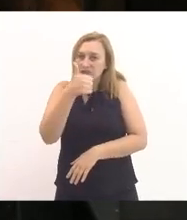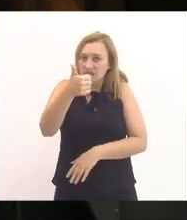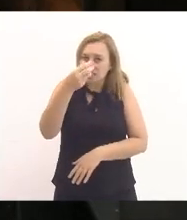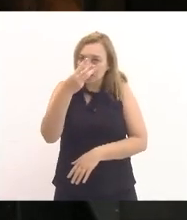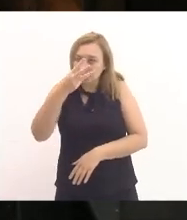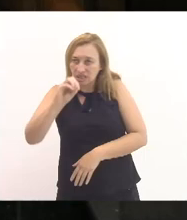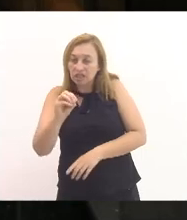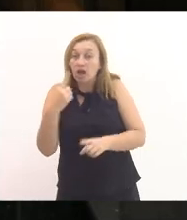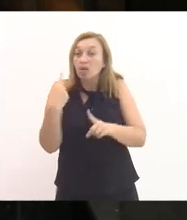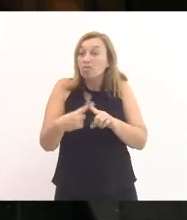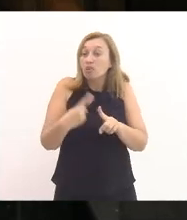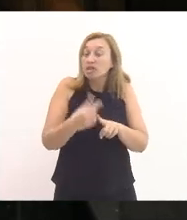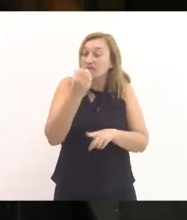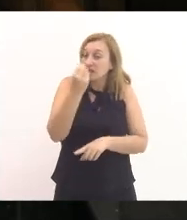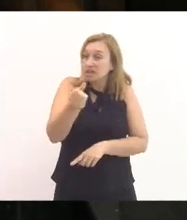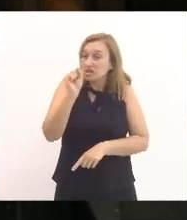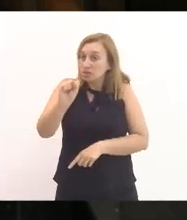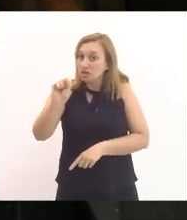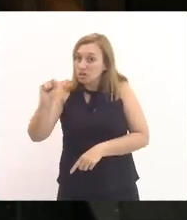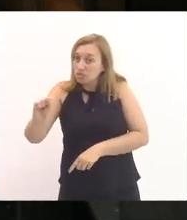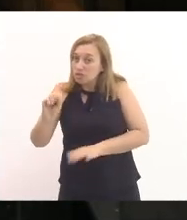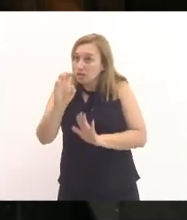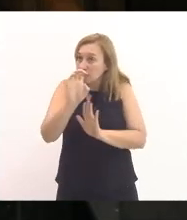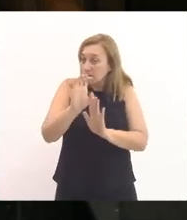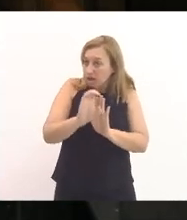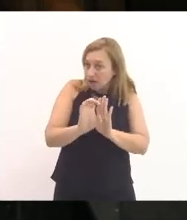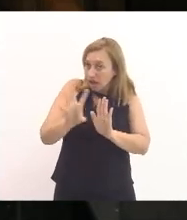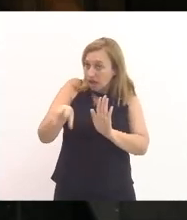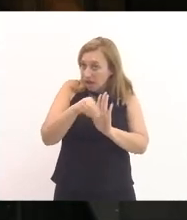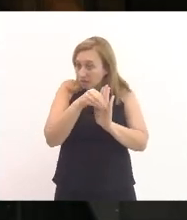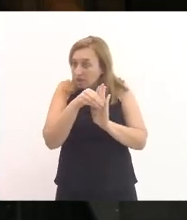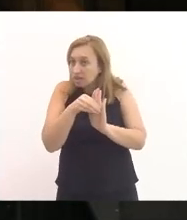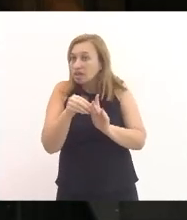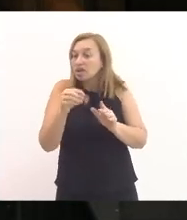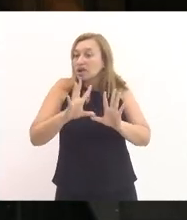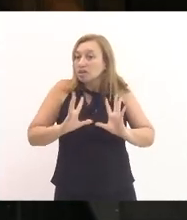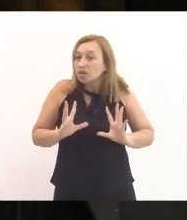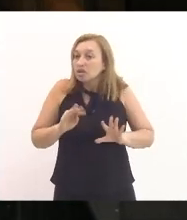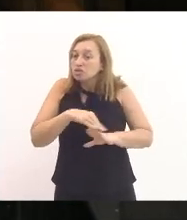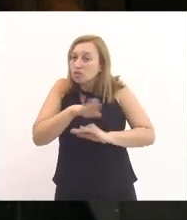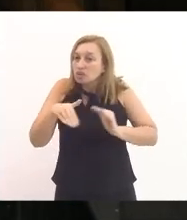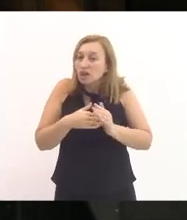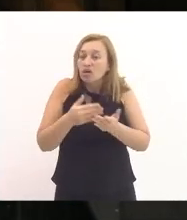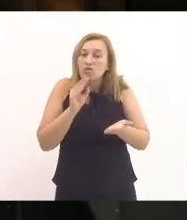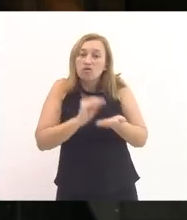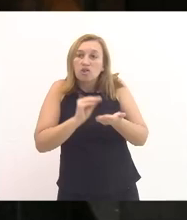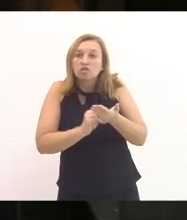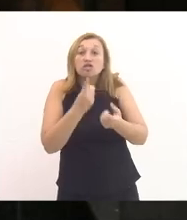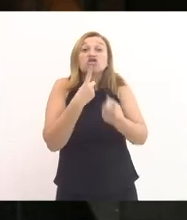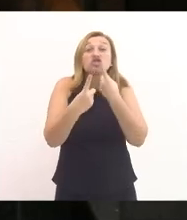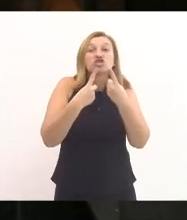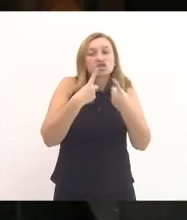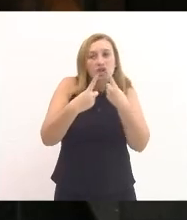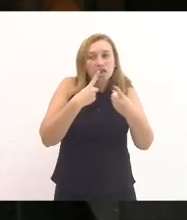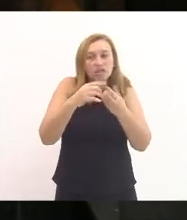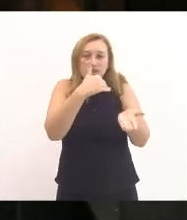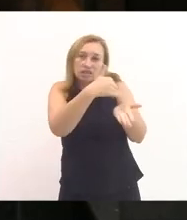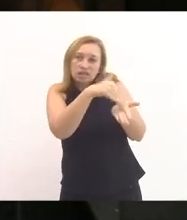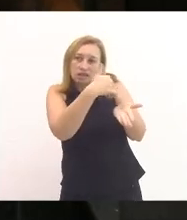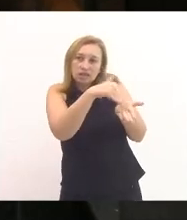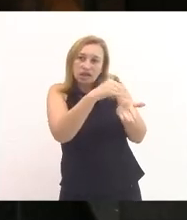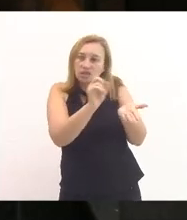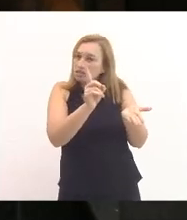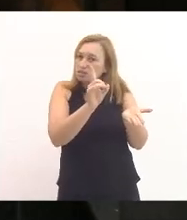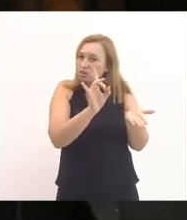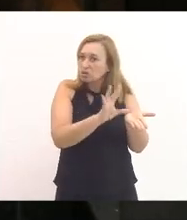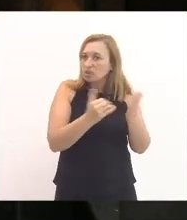porque 678 além das exatamente pela Total falta de diálogo da secretaria